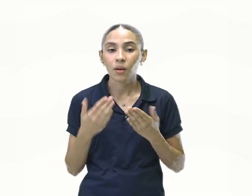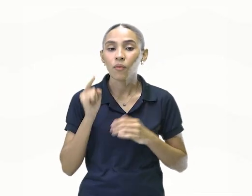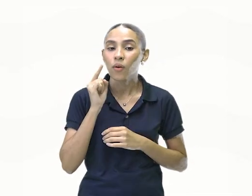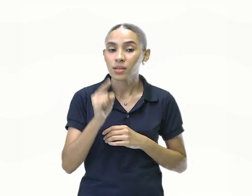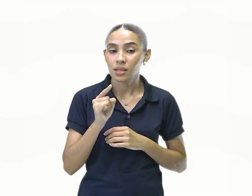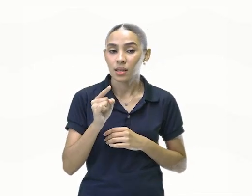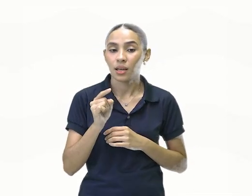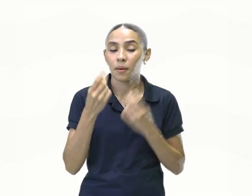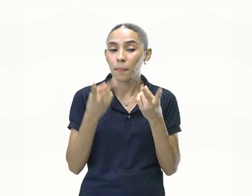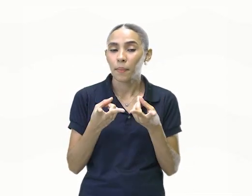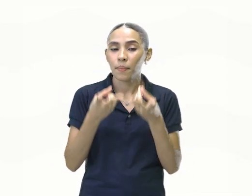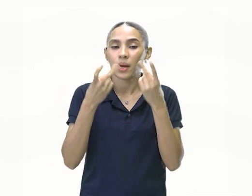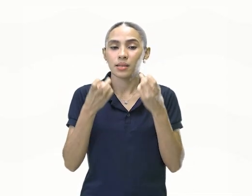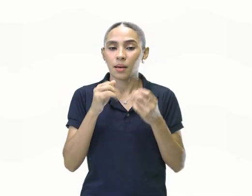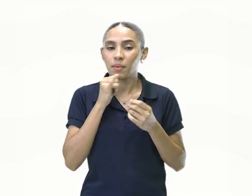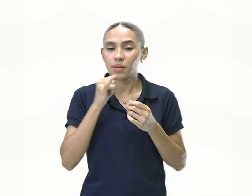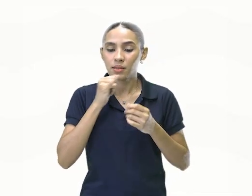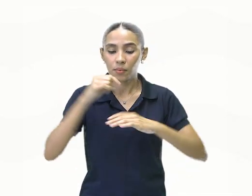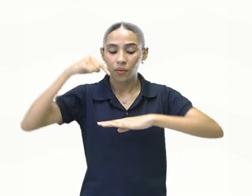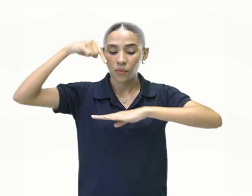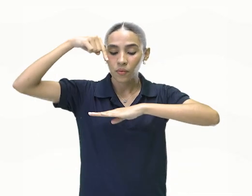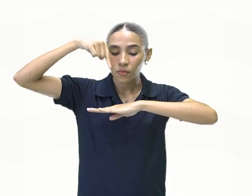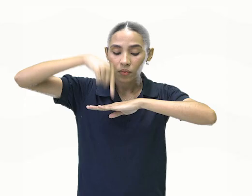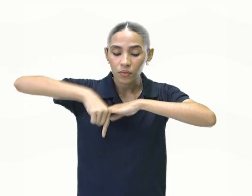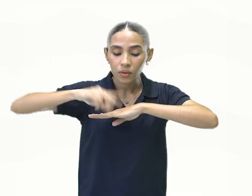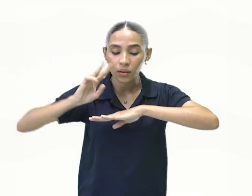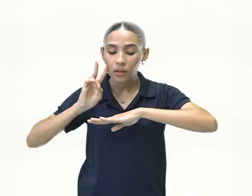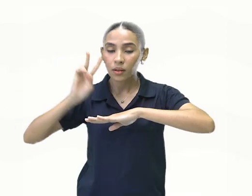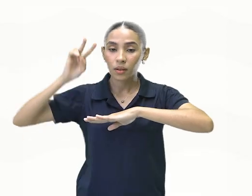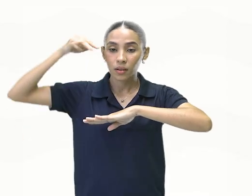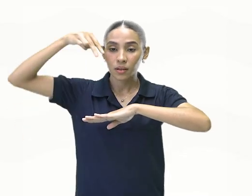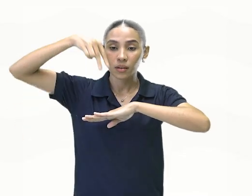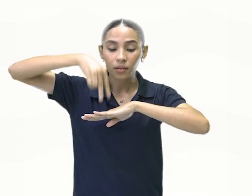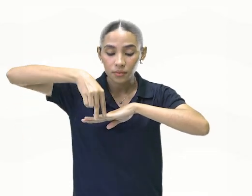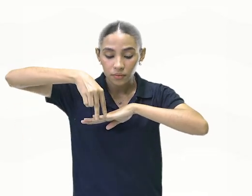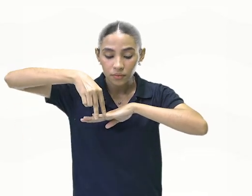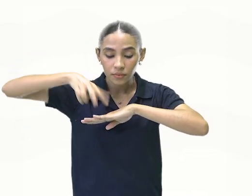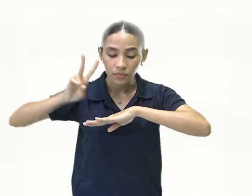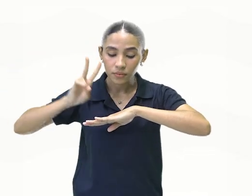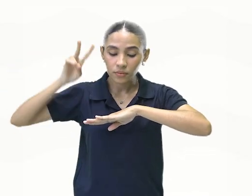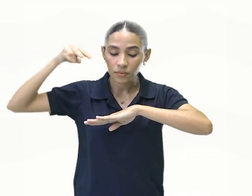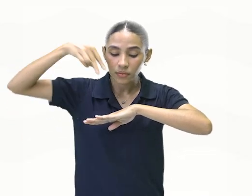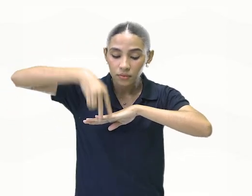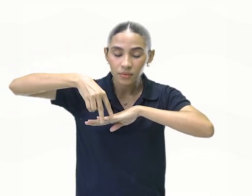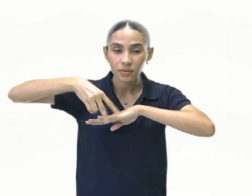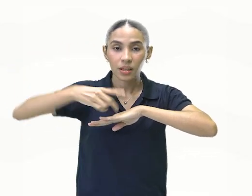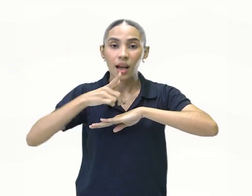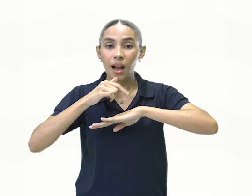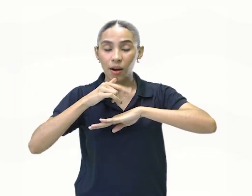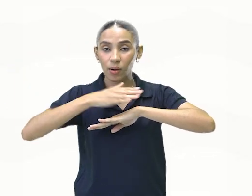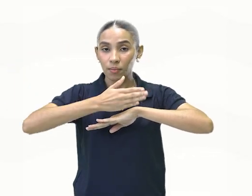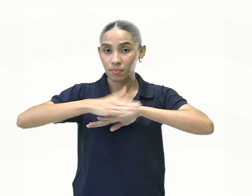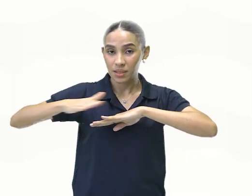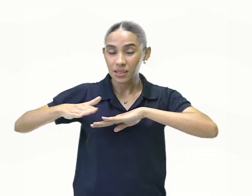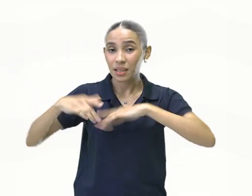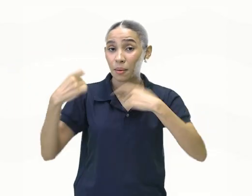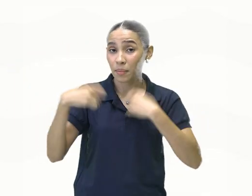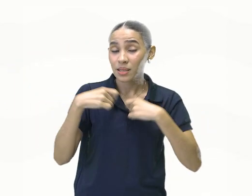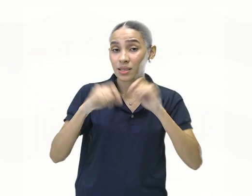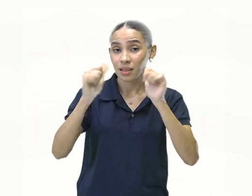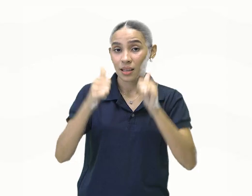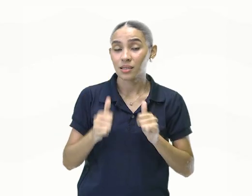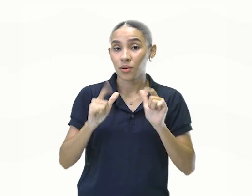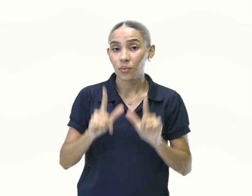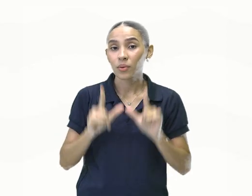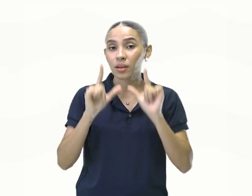Aí, quando você observa o fundo de uma piscina, é necessário, pessoal,